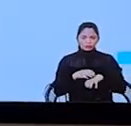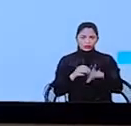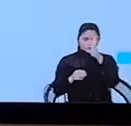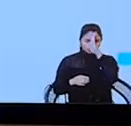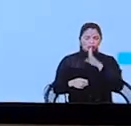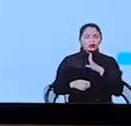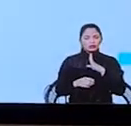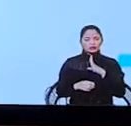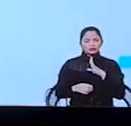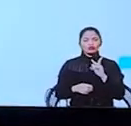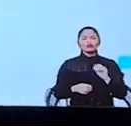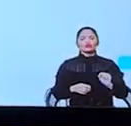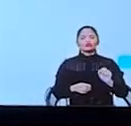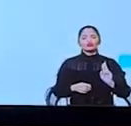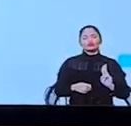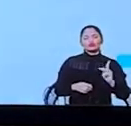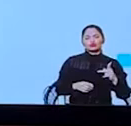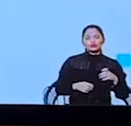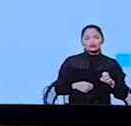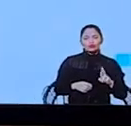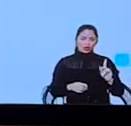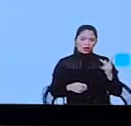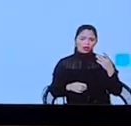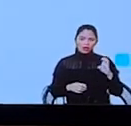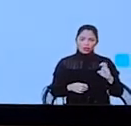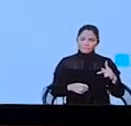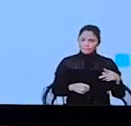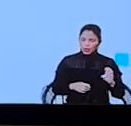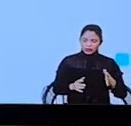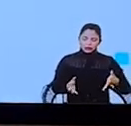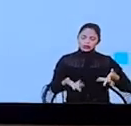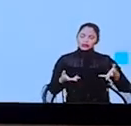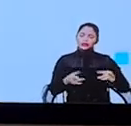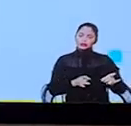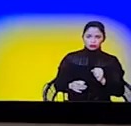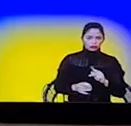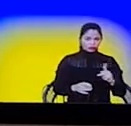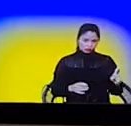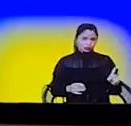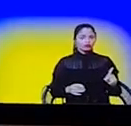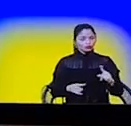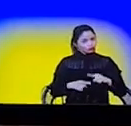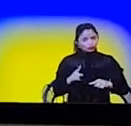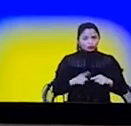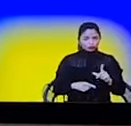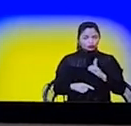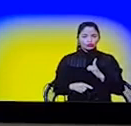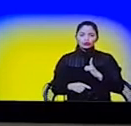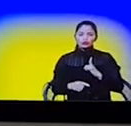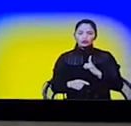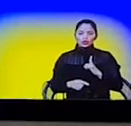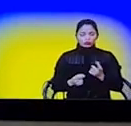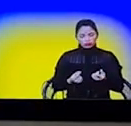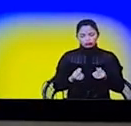no super app. Aqui não é segredo para ninguém, a gente sempre incentiva a venda dentro do nosso super aplicativo. Os produtos que têm um ticket acima